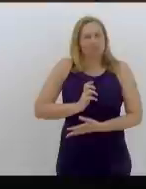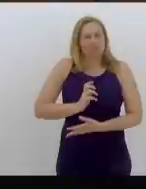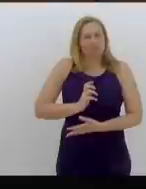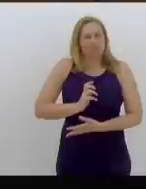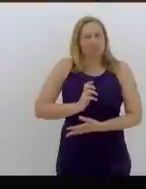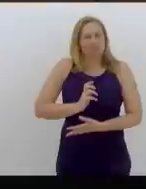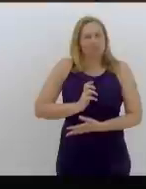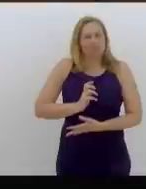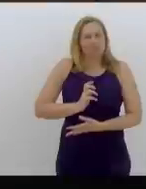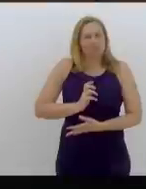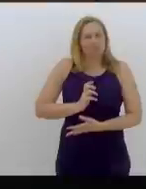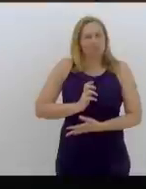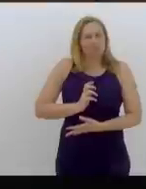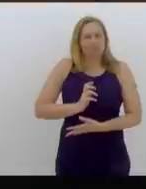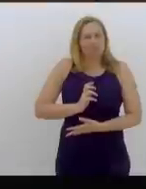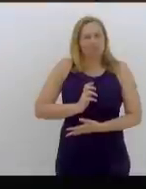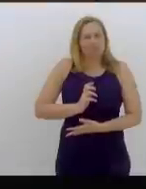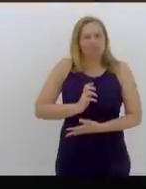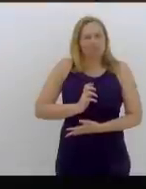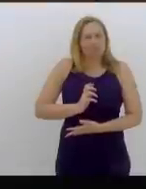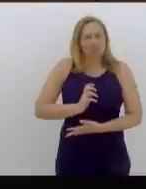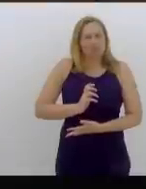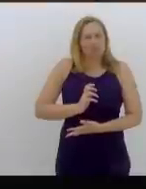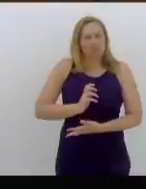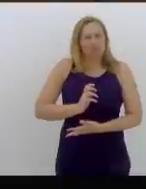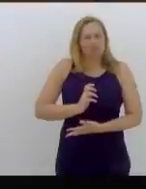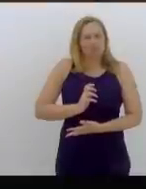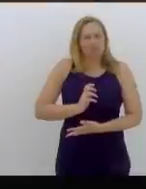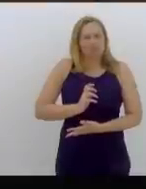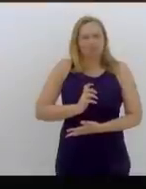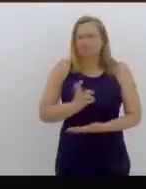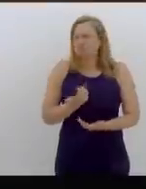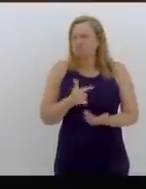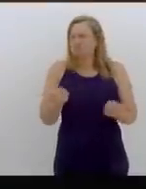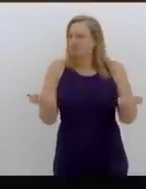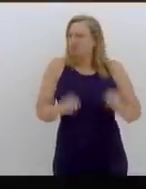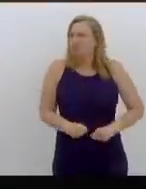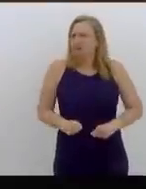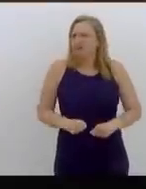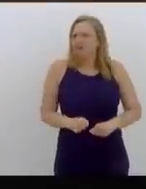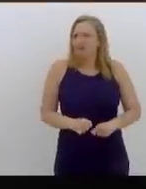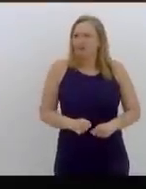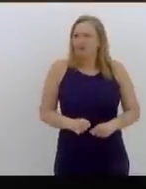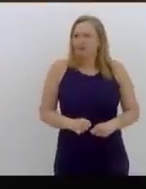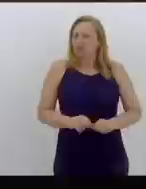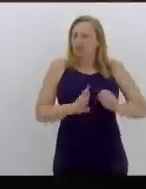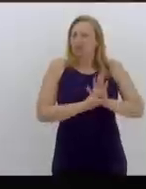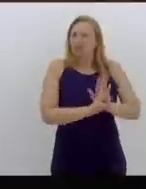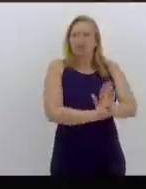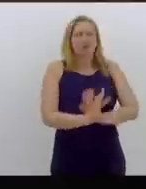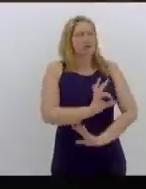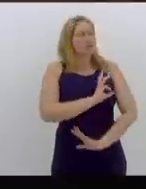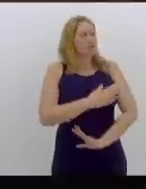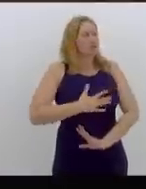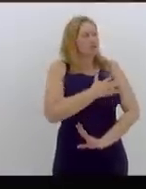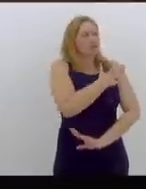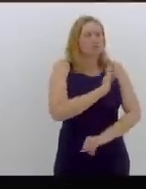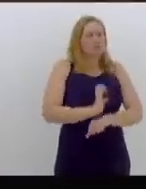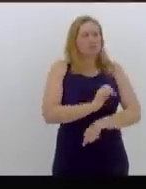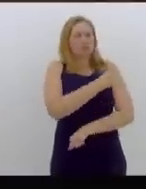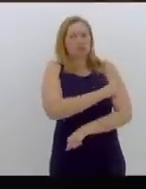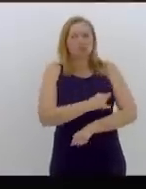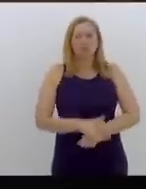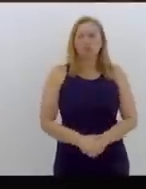me colocar Nonô pelo tinha capacidade de representar a Polícia Militar do Estado do Rio de